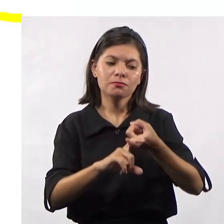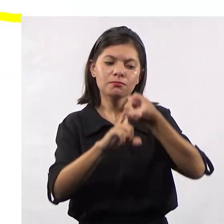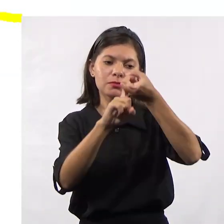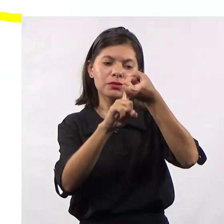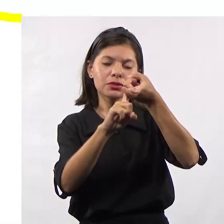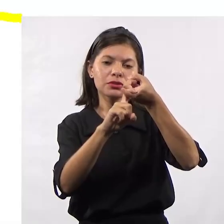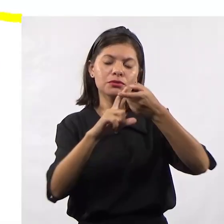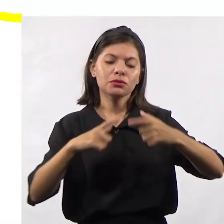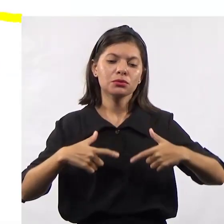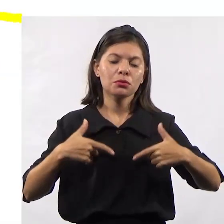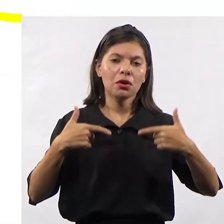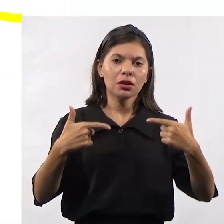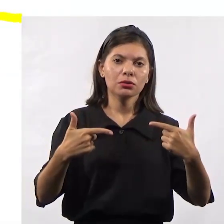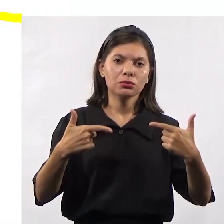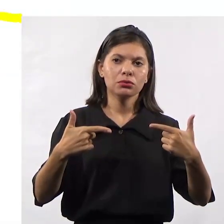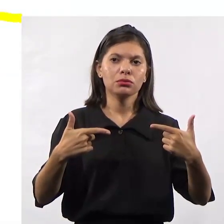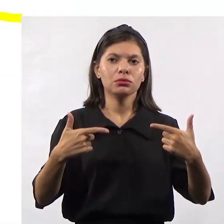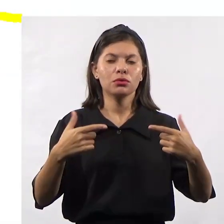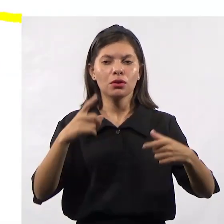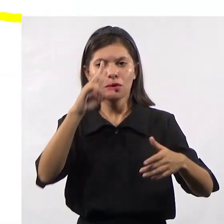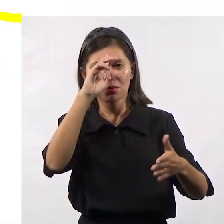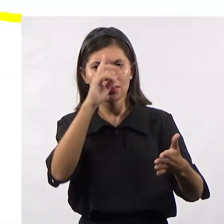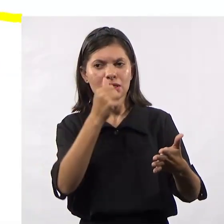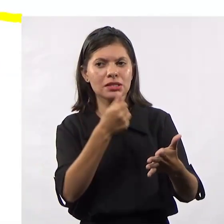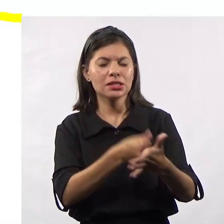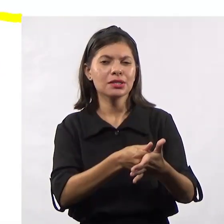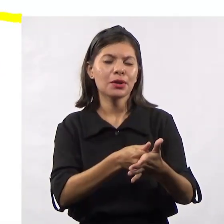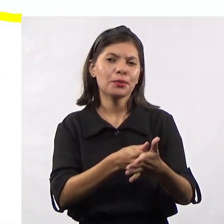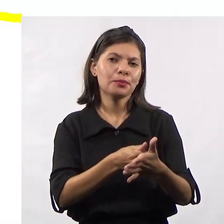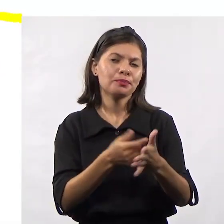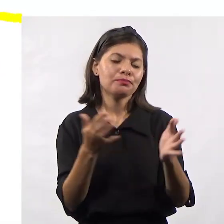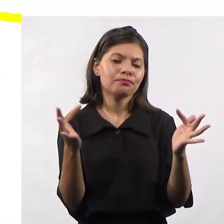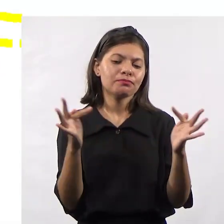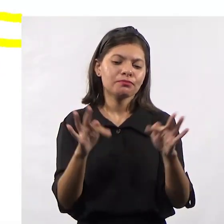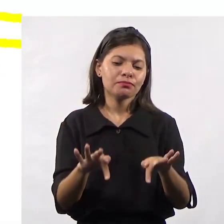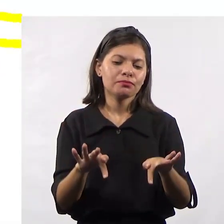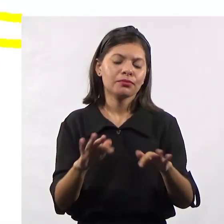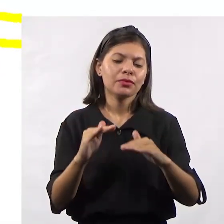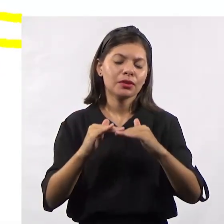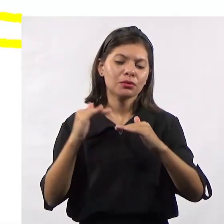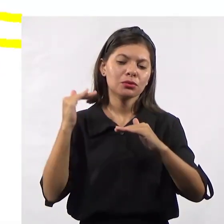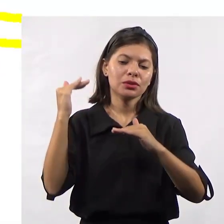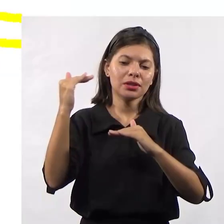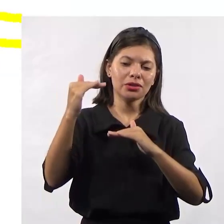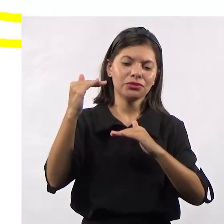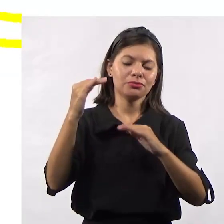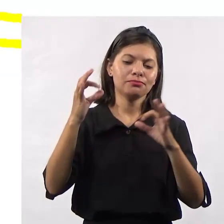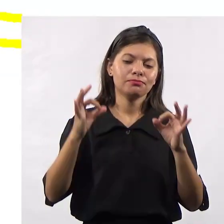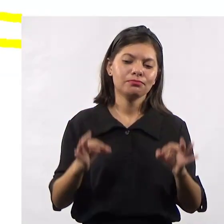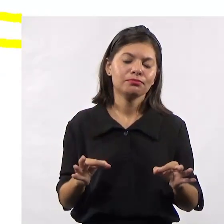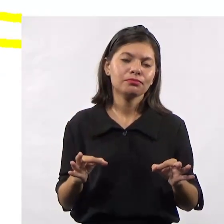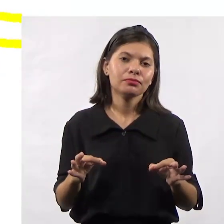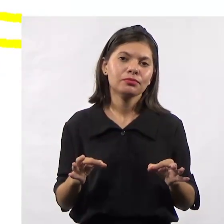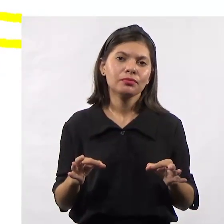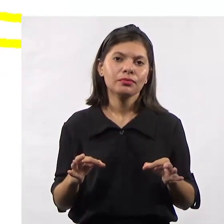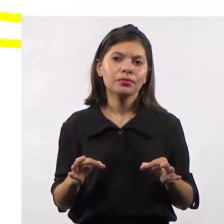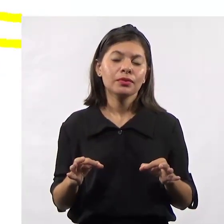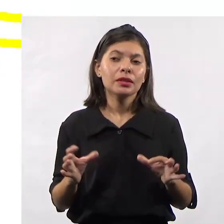efeito suspensivo do ato ou decisão recorrida até que sobrevenha a decisão final da autoridade competente,